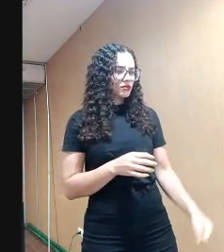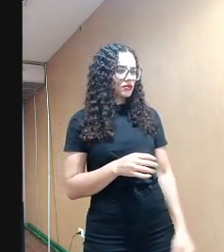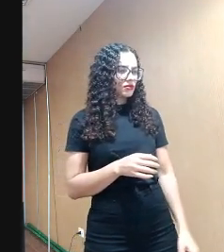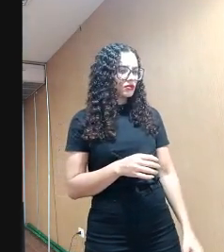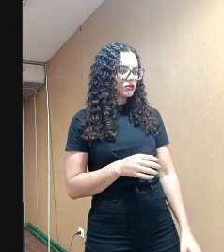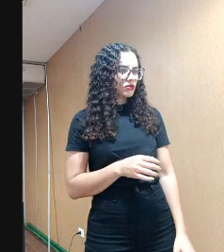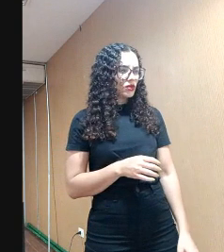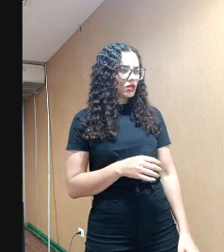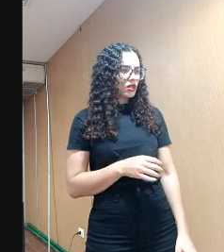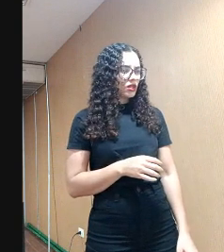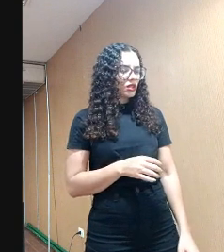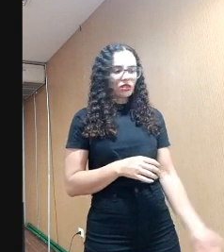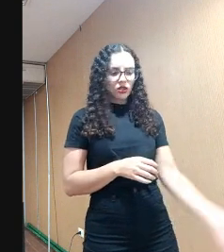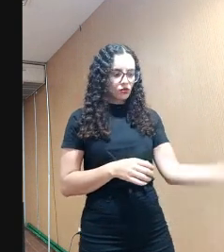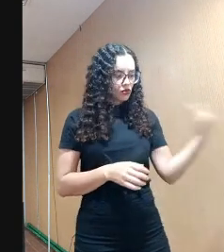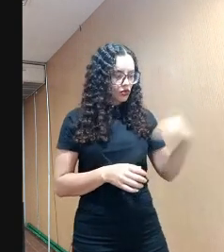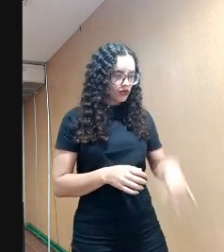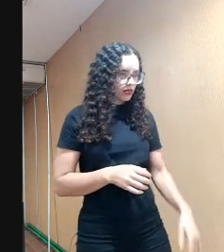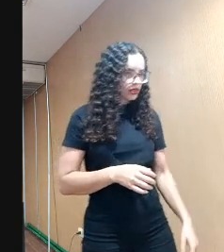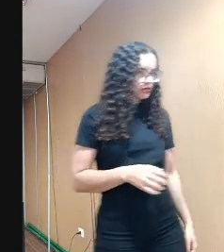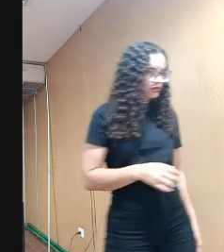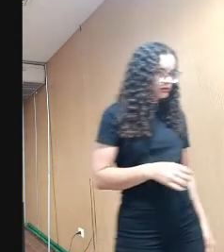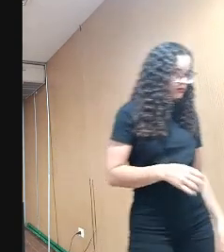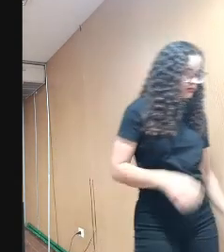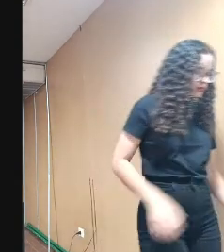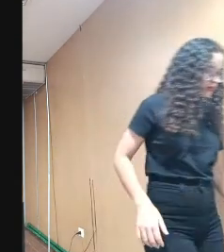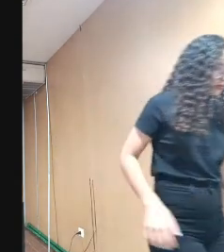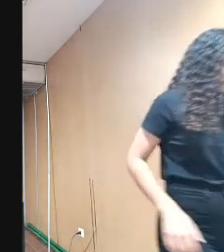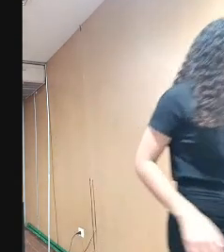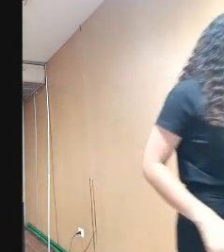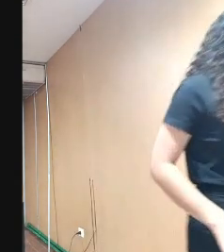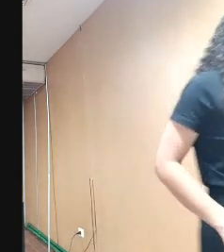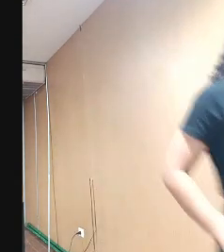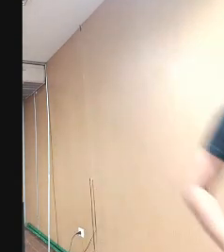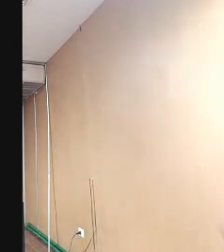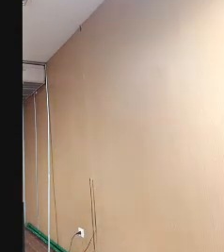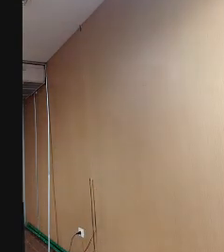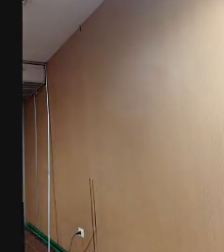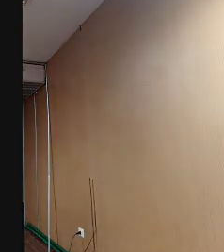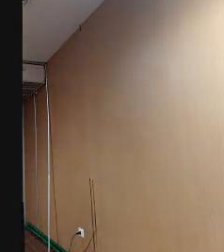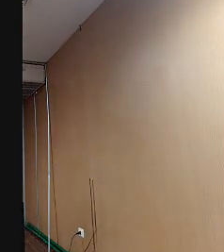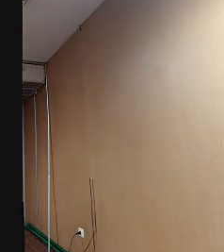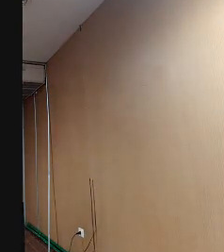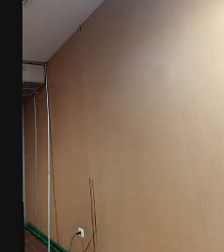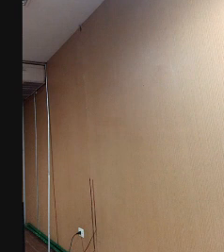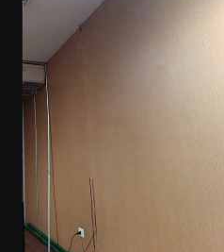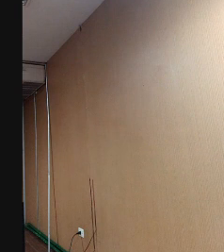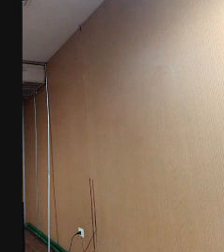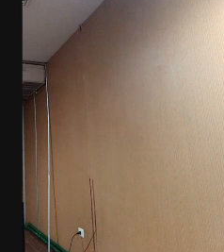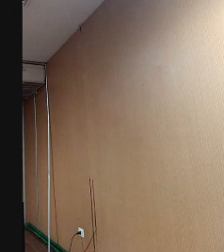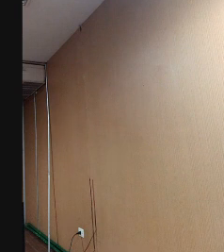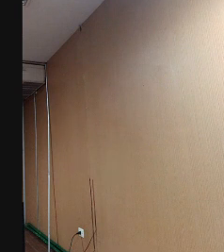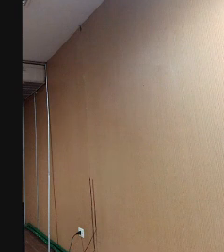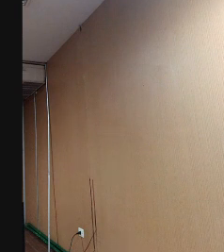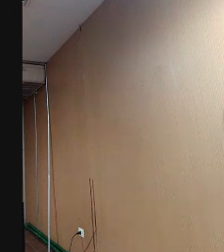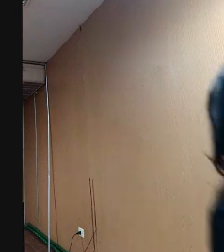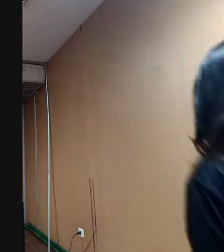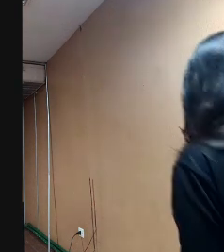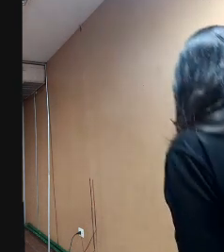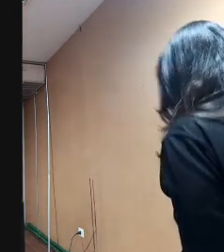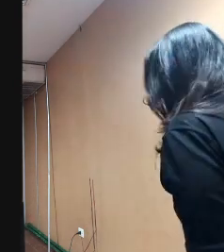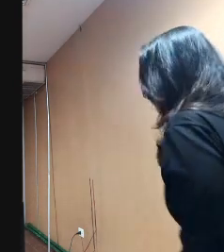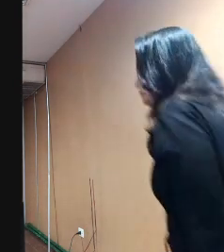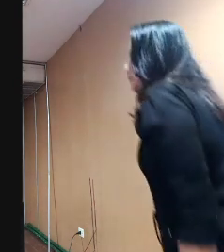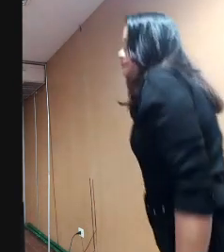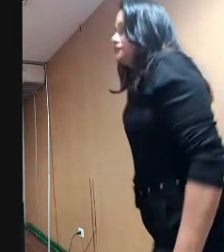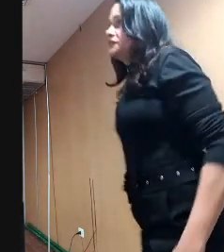realizando um trabalho colaborativo, um trabalho de imersão no processo de desenvolvimento, né, de